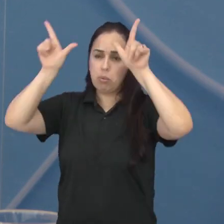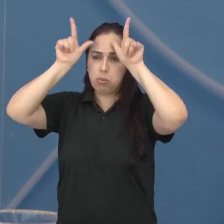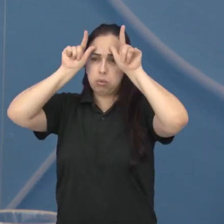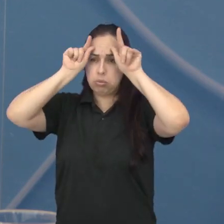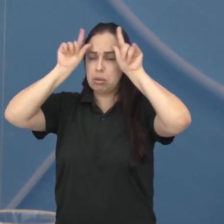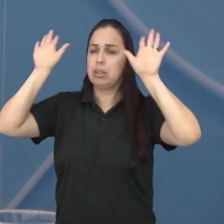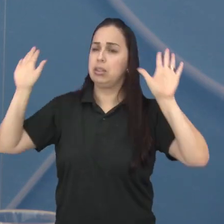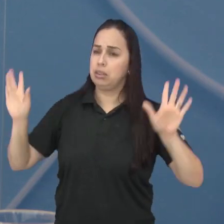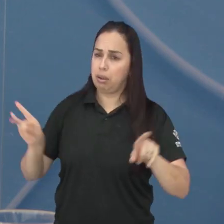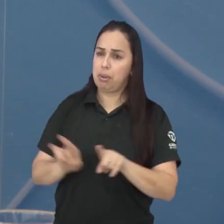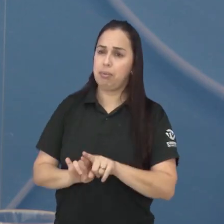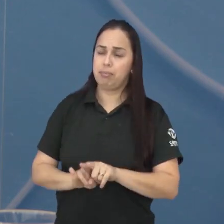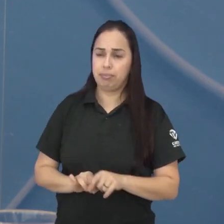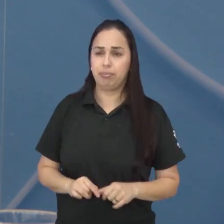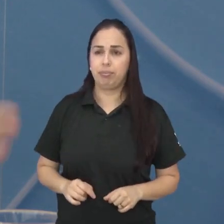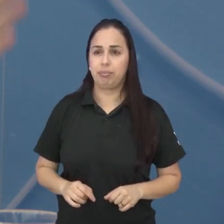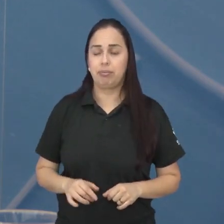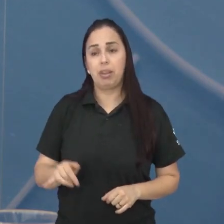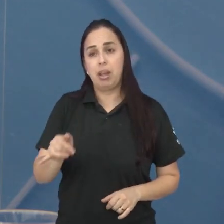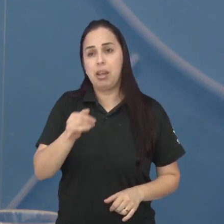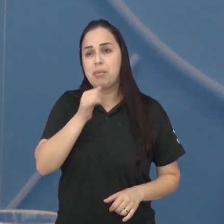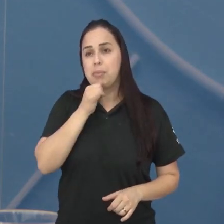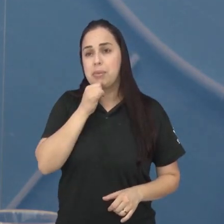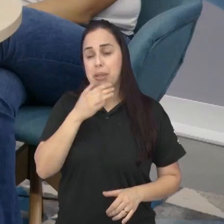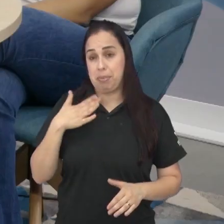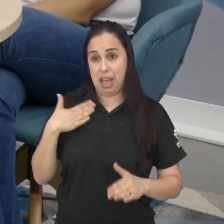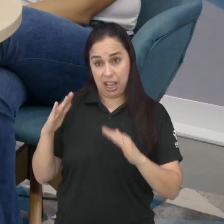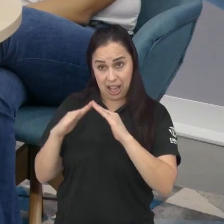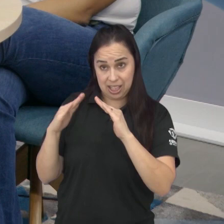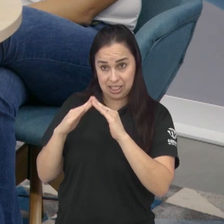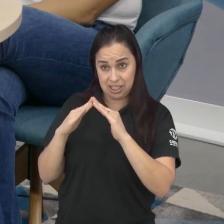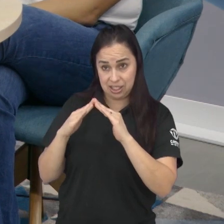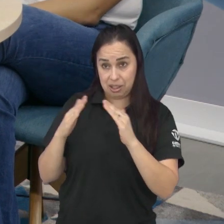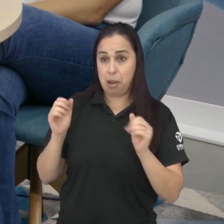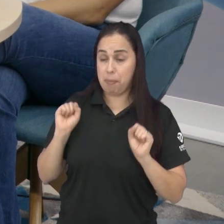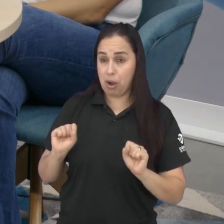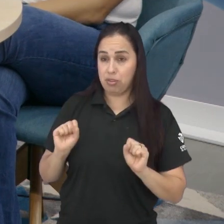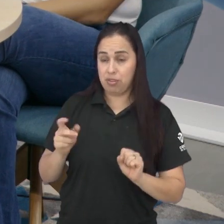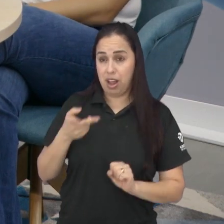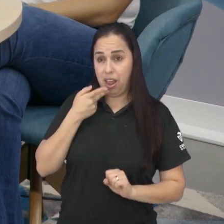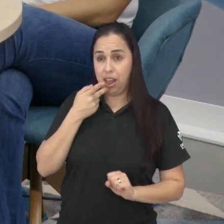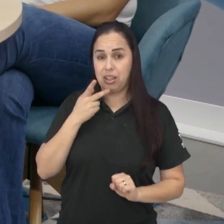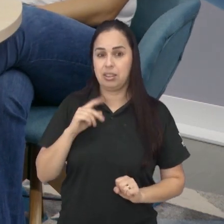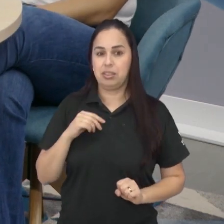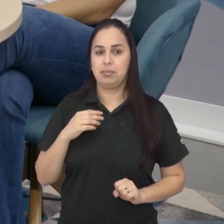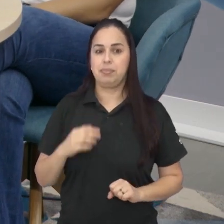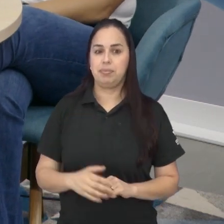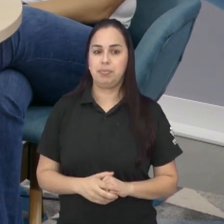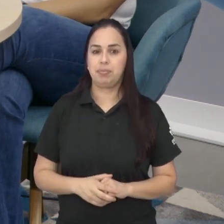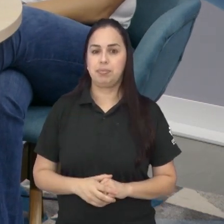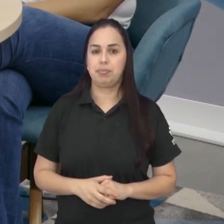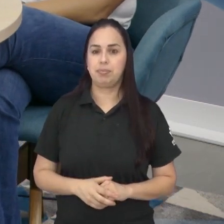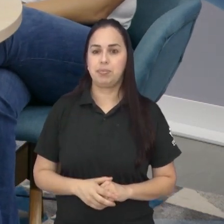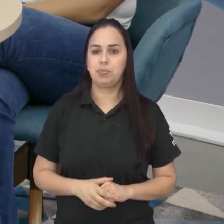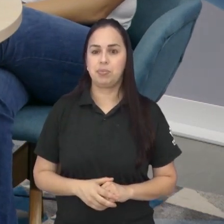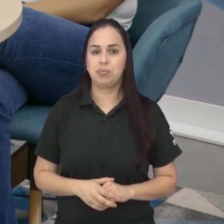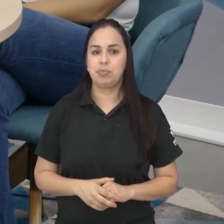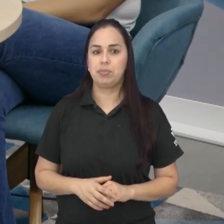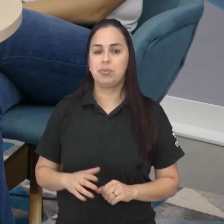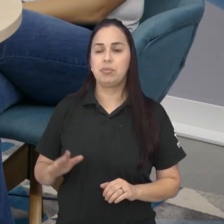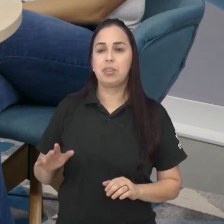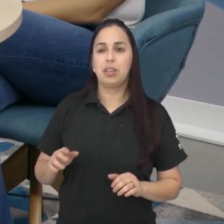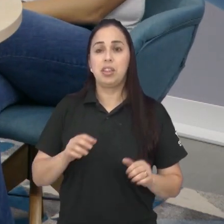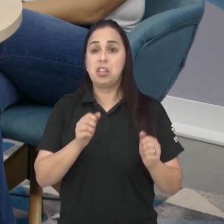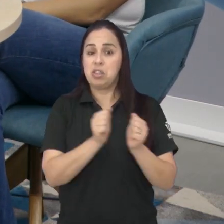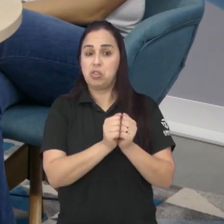não precisa de muito, né? Eu posso dar exemplo lá na minha casa, se você quiser. Quantas horas, né? A gente se dedica, às vezes,